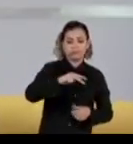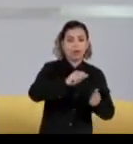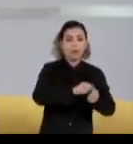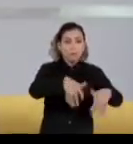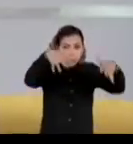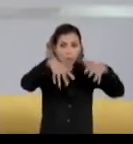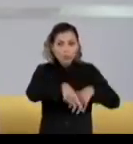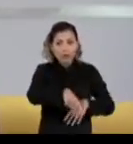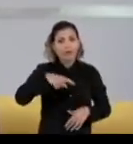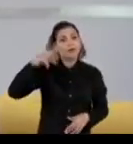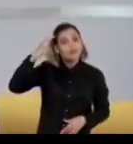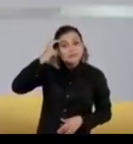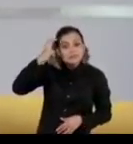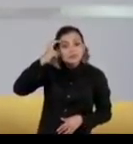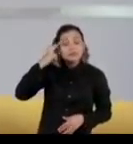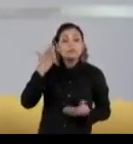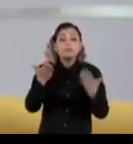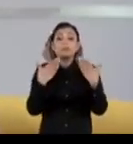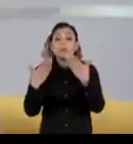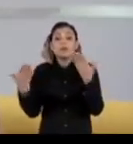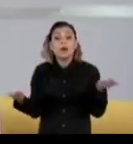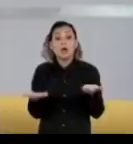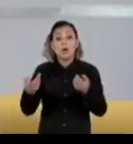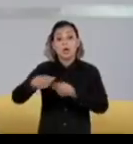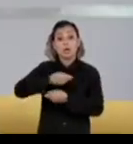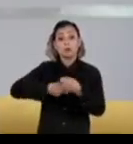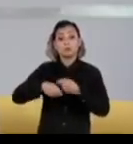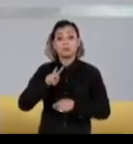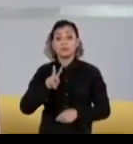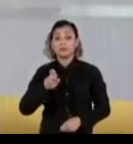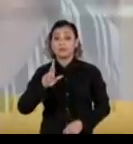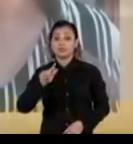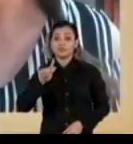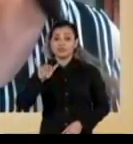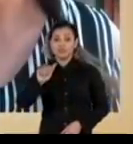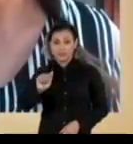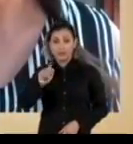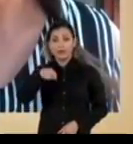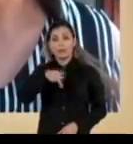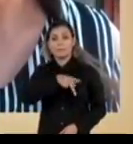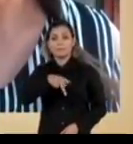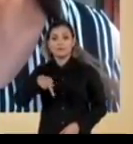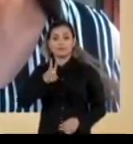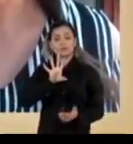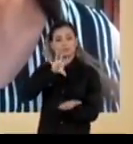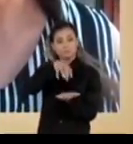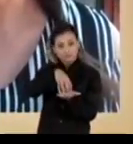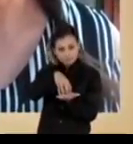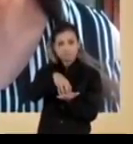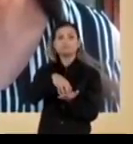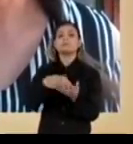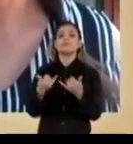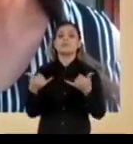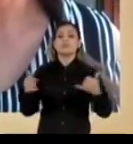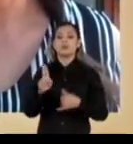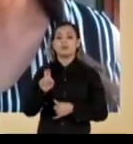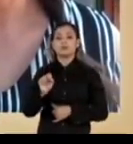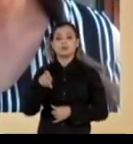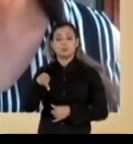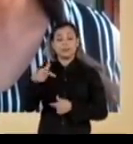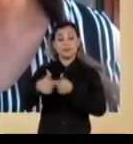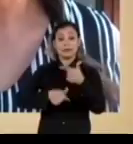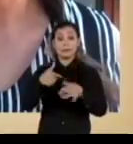sauditas, nós vamos conversar agora ao vivo com a economista Virgínia Parente, que é professora do Instituto de Energia da USP, que trabalha